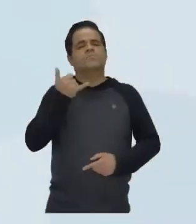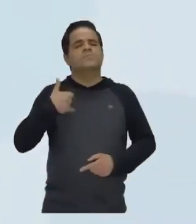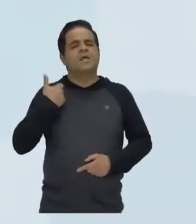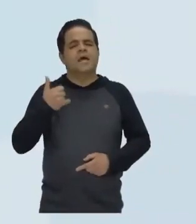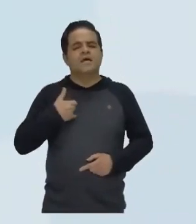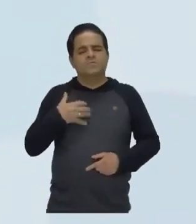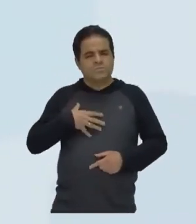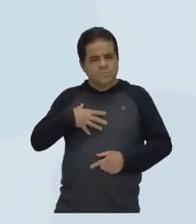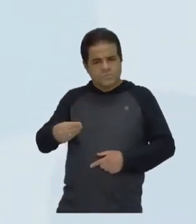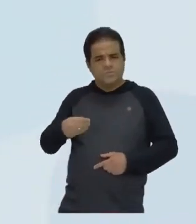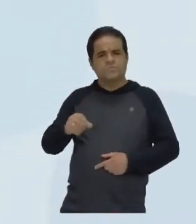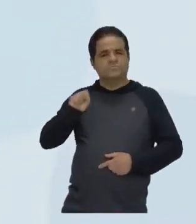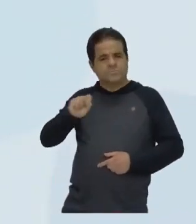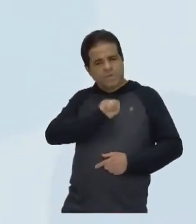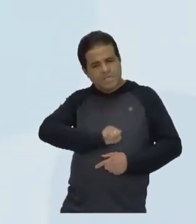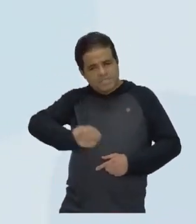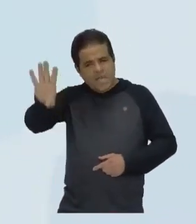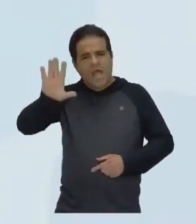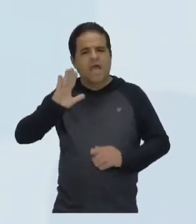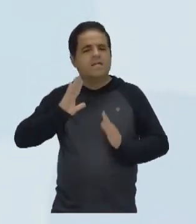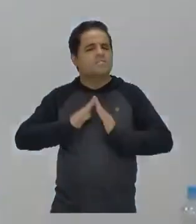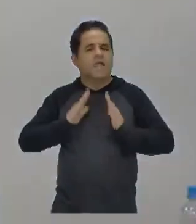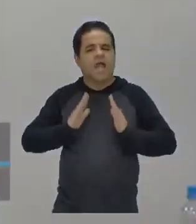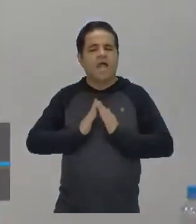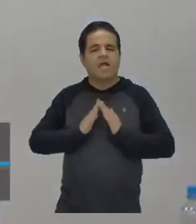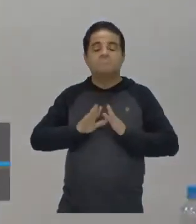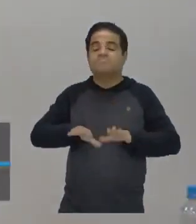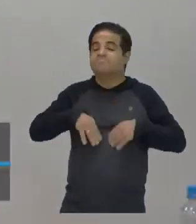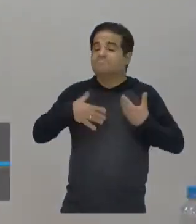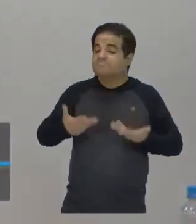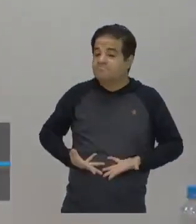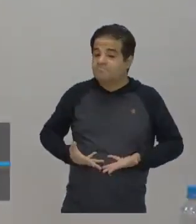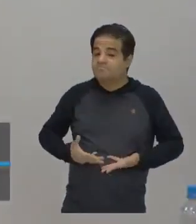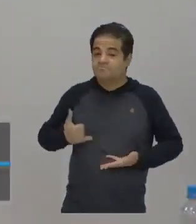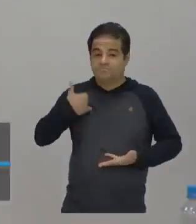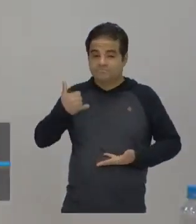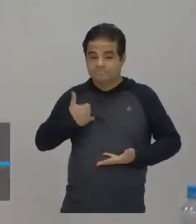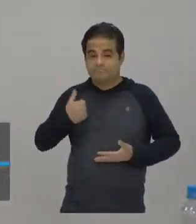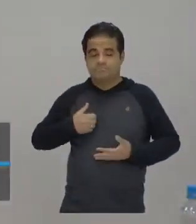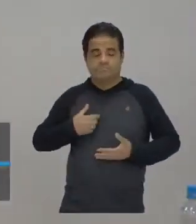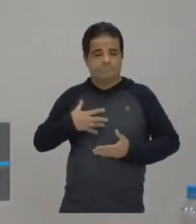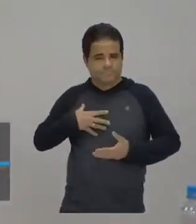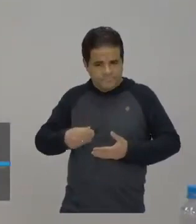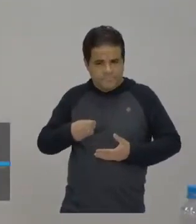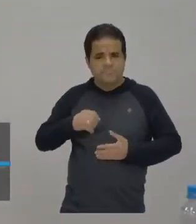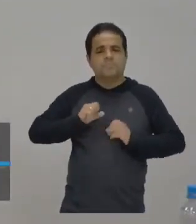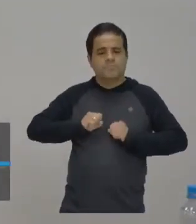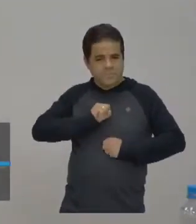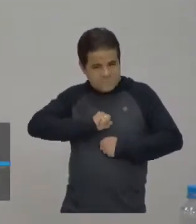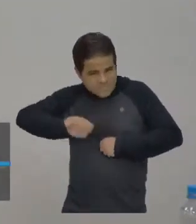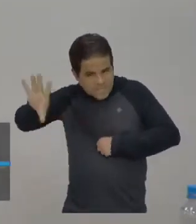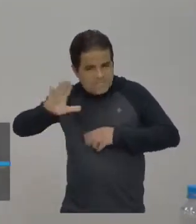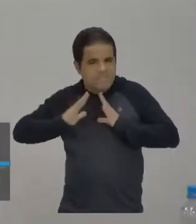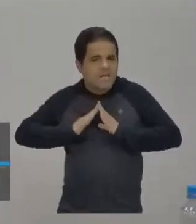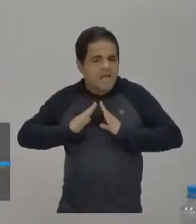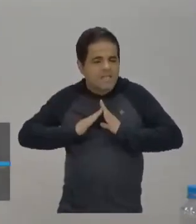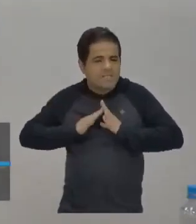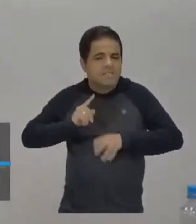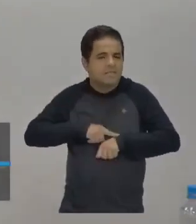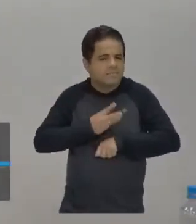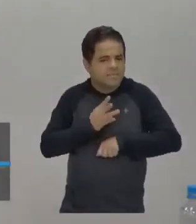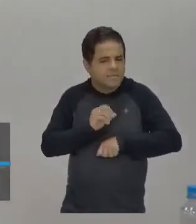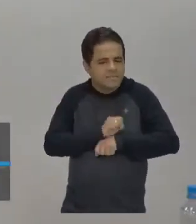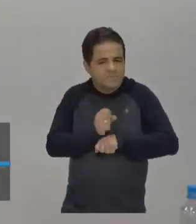os filhos devem sair da casa dos pais? Eu quero um número aí. Com quantos anos os filhos devem sair da casa dos pais? 30 segundos, já